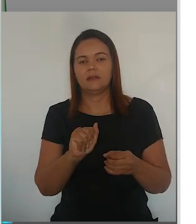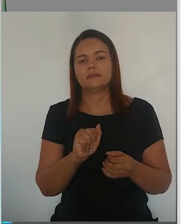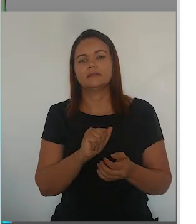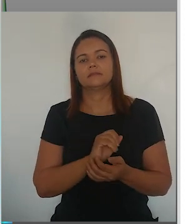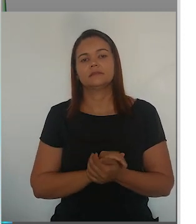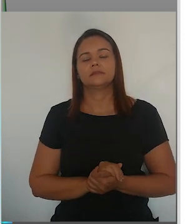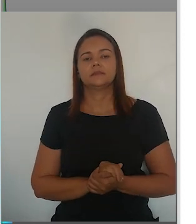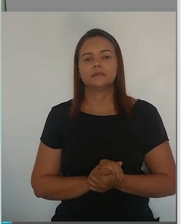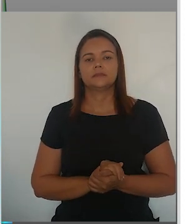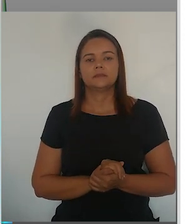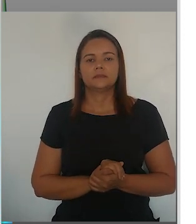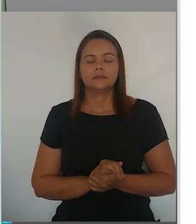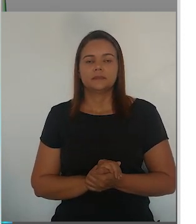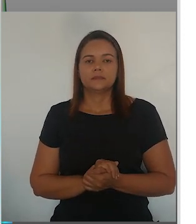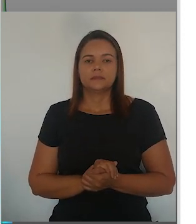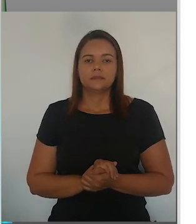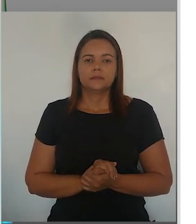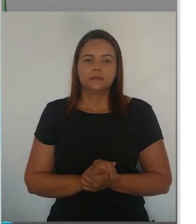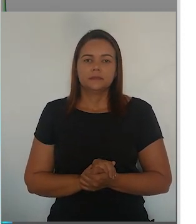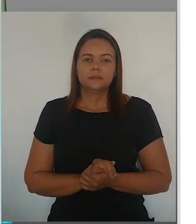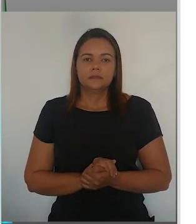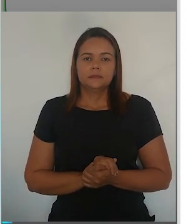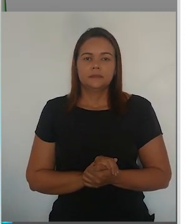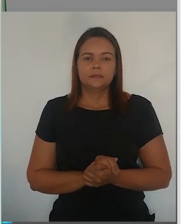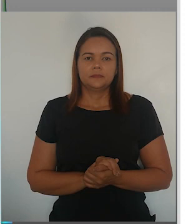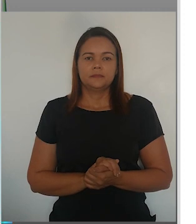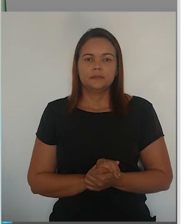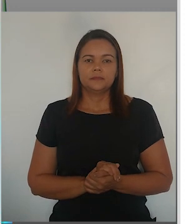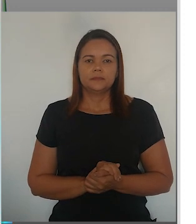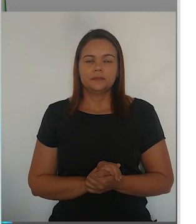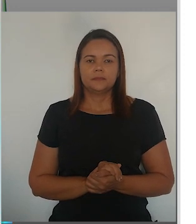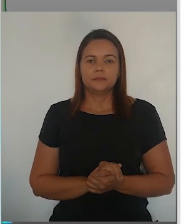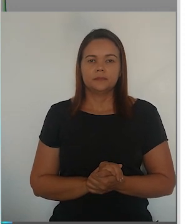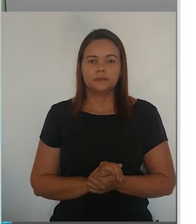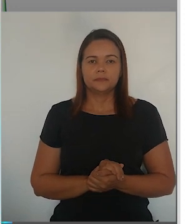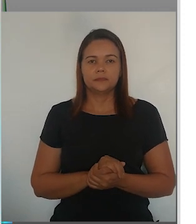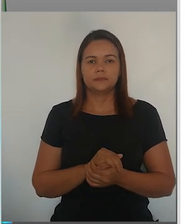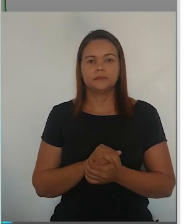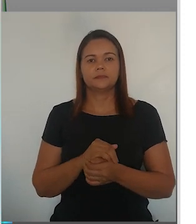filamentos finos de actina em torno do mesmo.